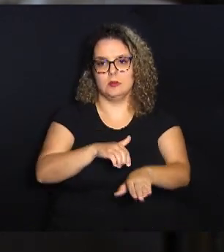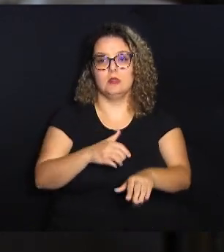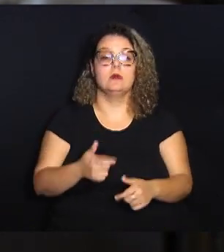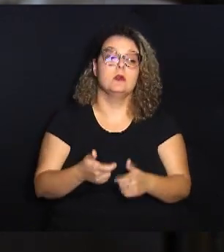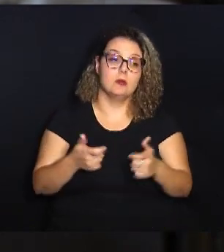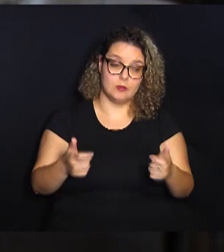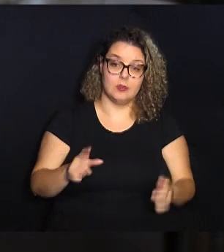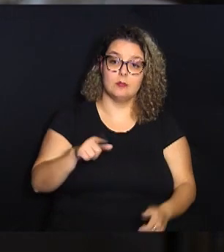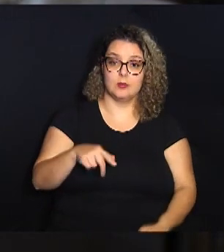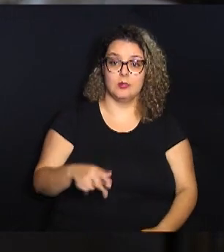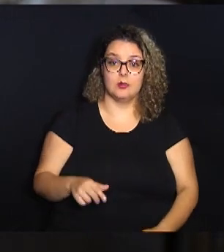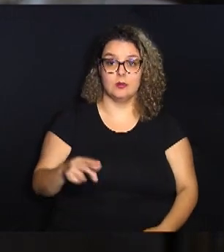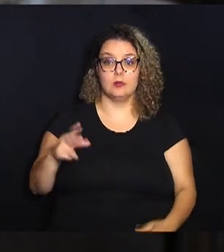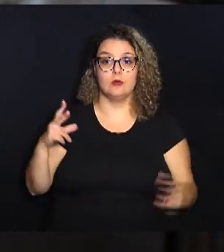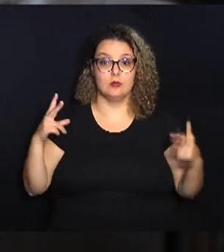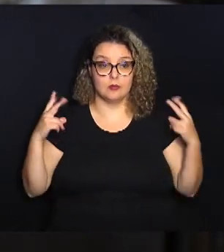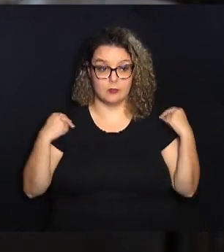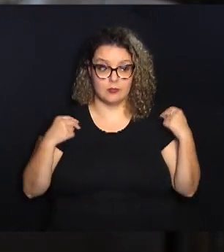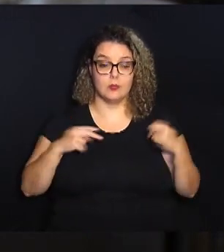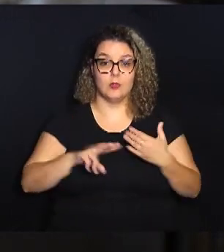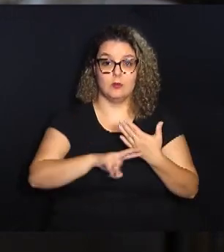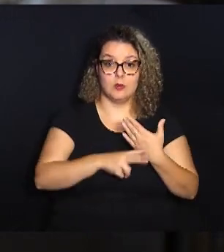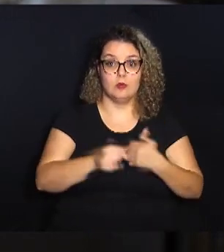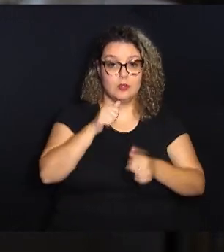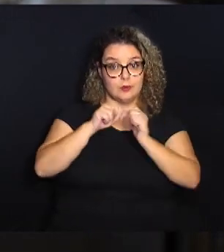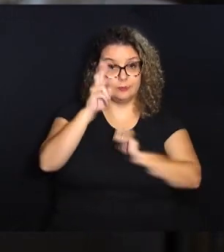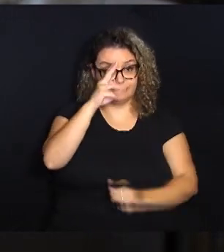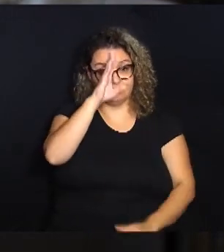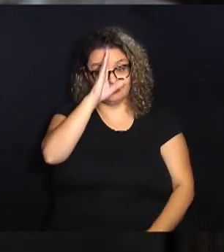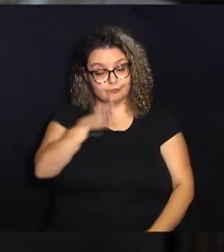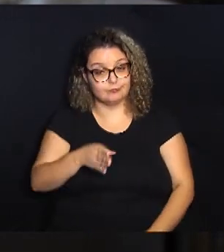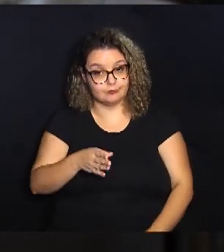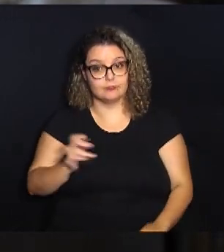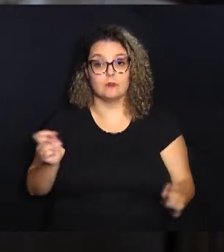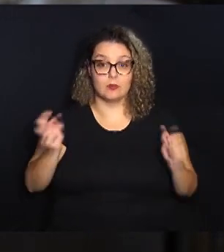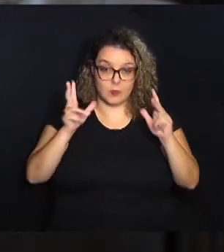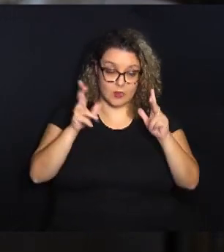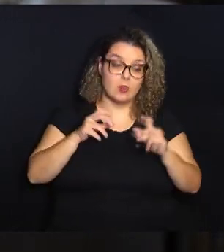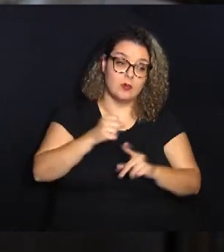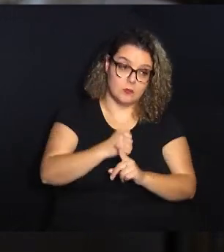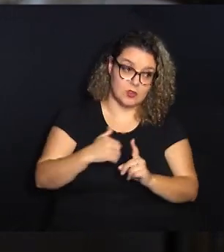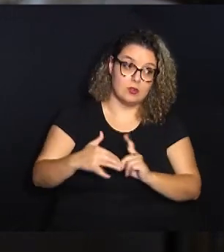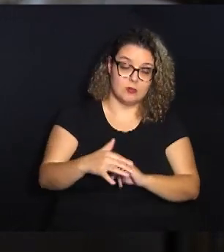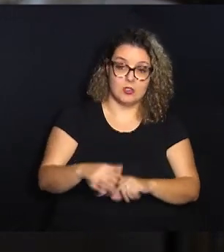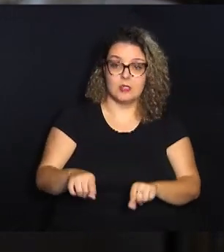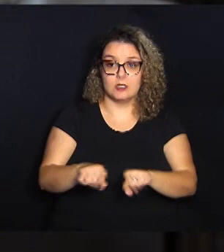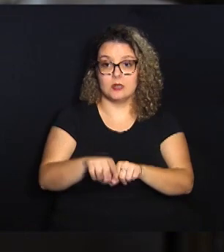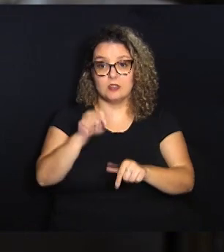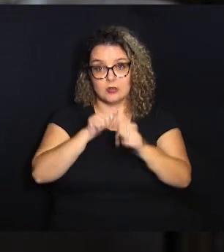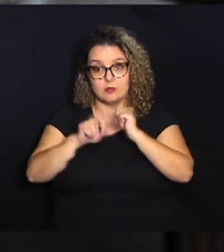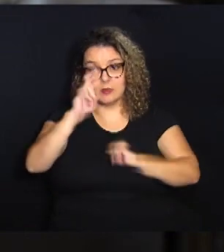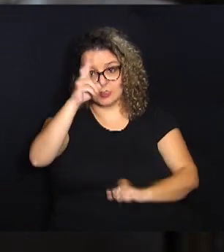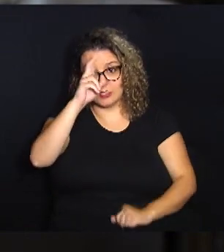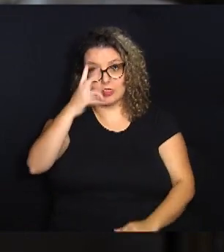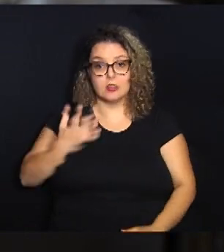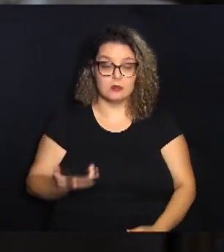provocados por motoristas sob efeito do álcool, principalmente. Então, alertar a sociedade de que também a bebida alcoólica